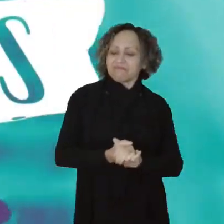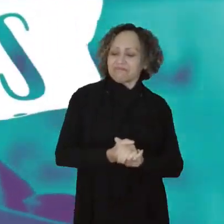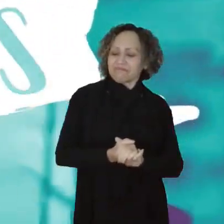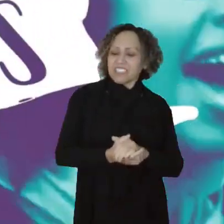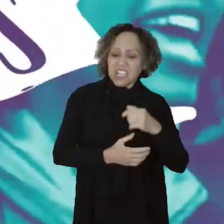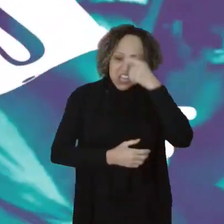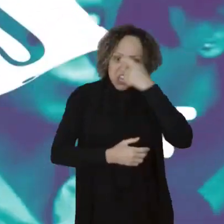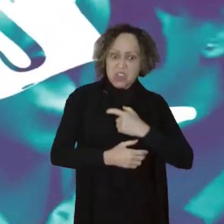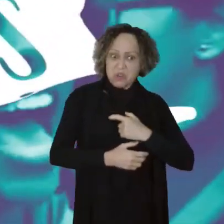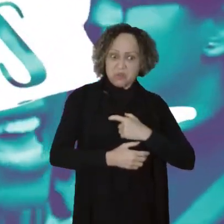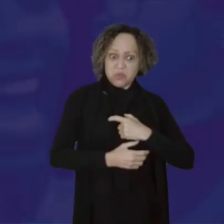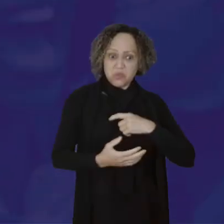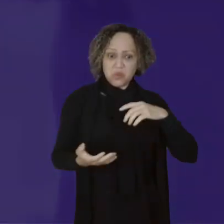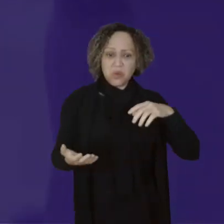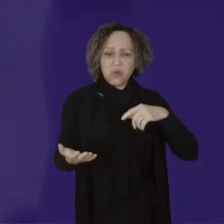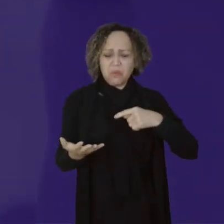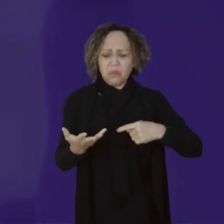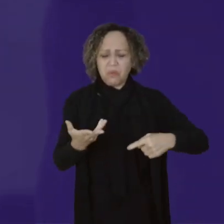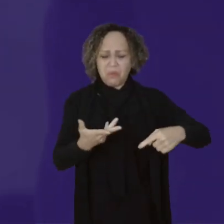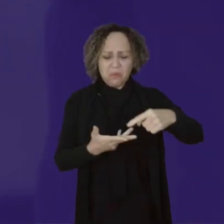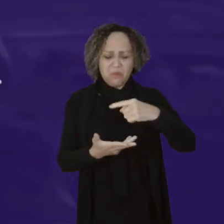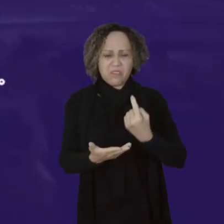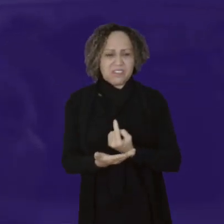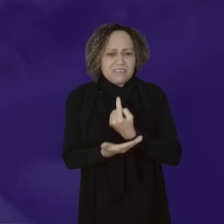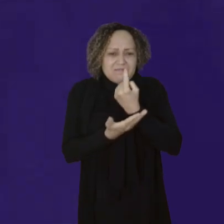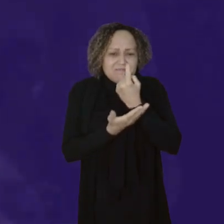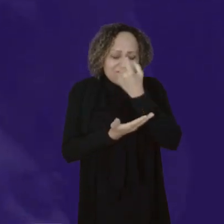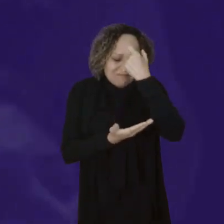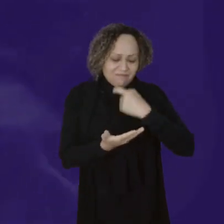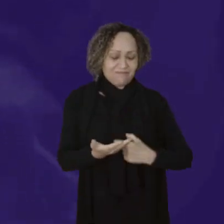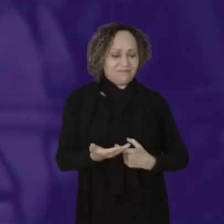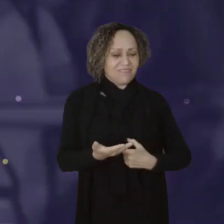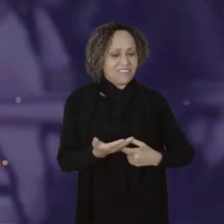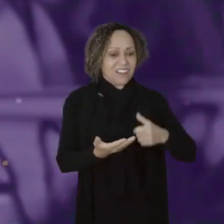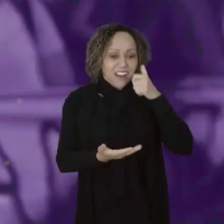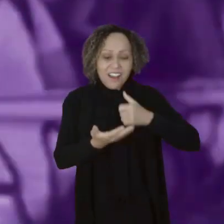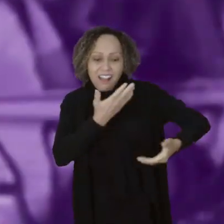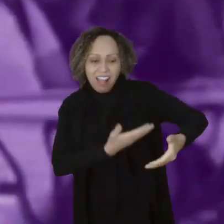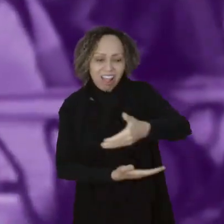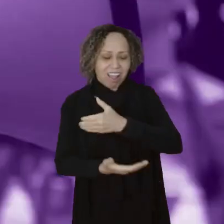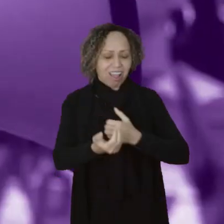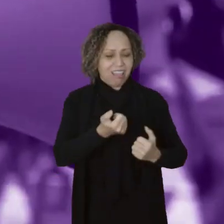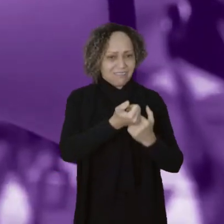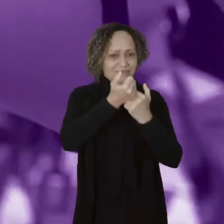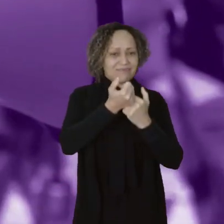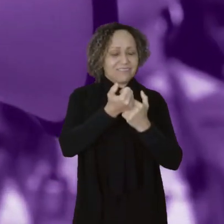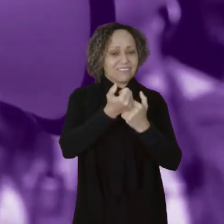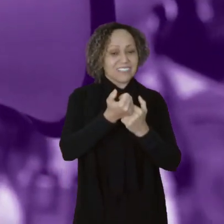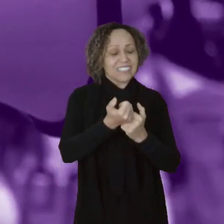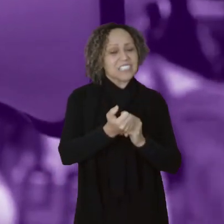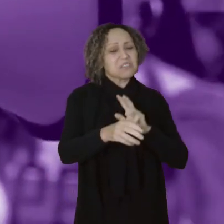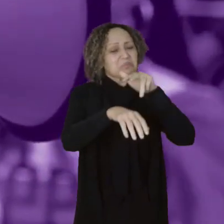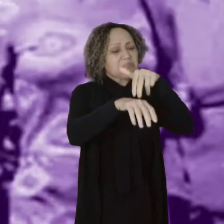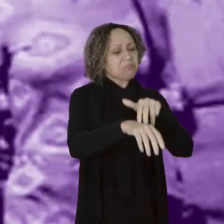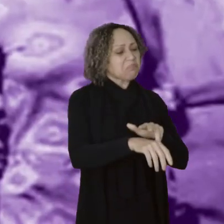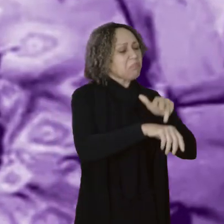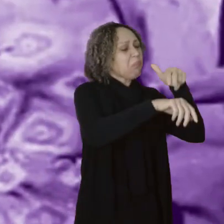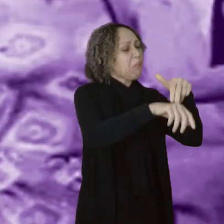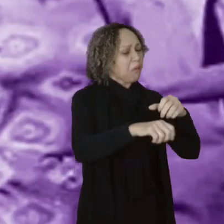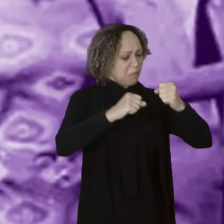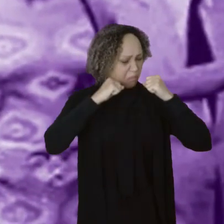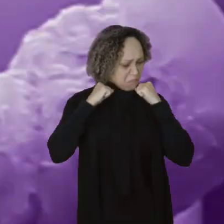Eu sou uma delas, são elas por elas, ocupando os espaços